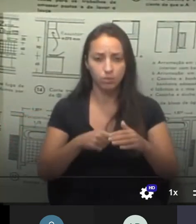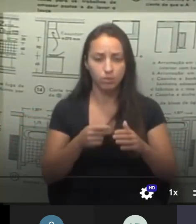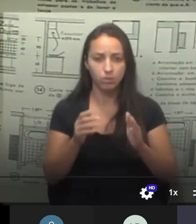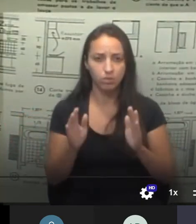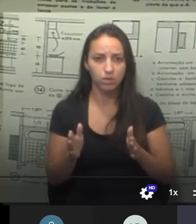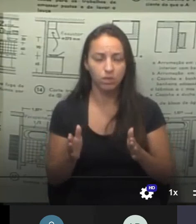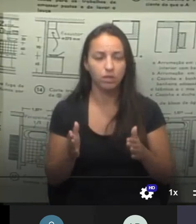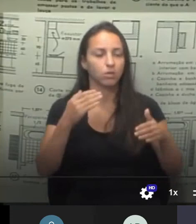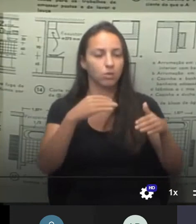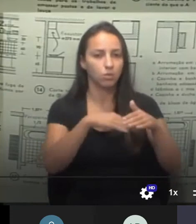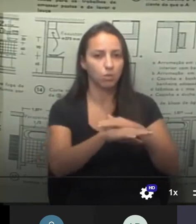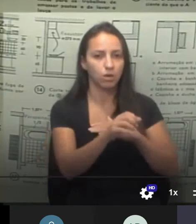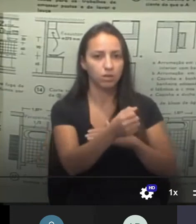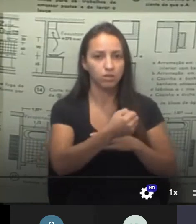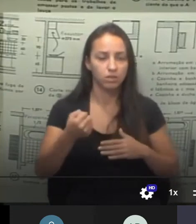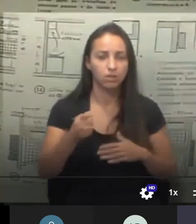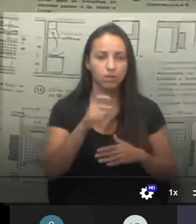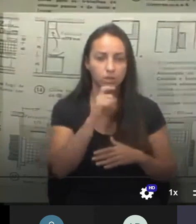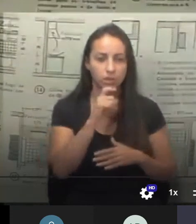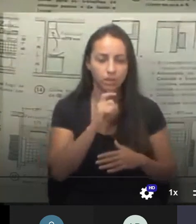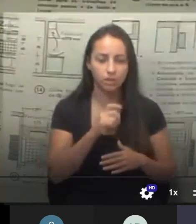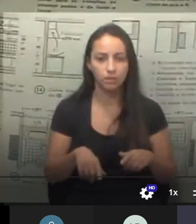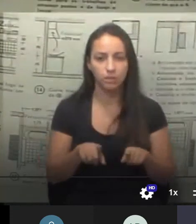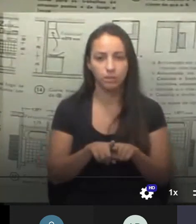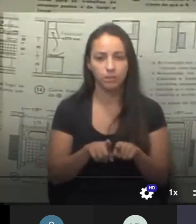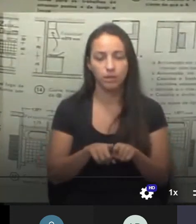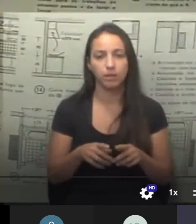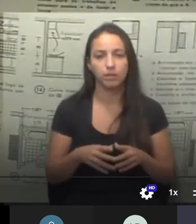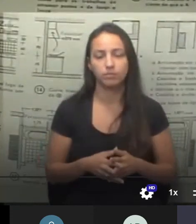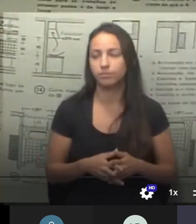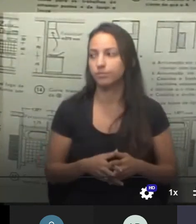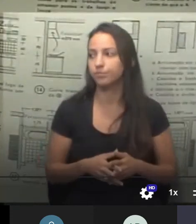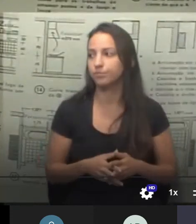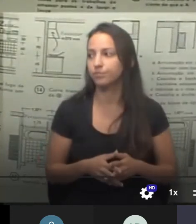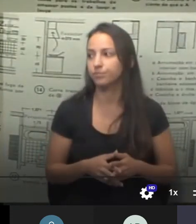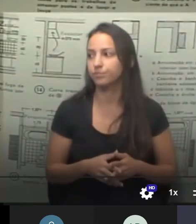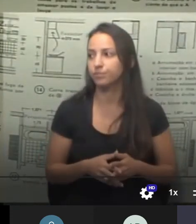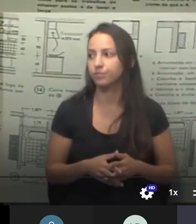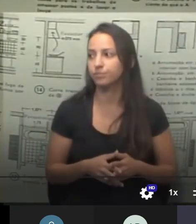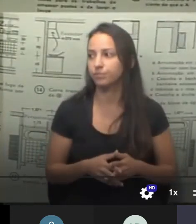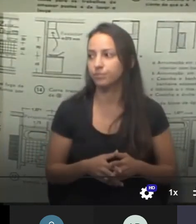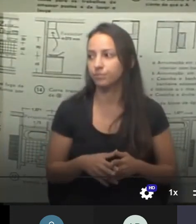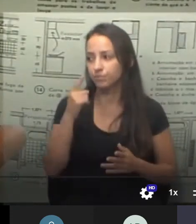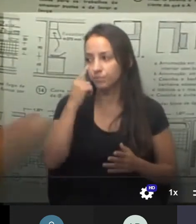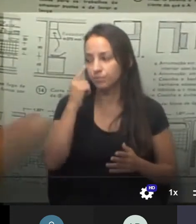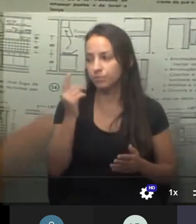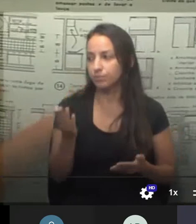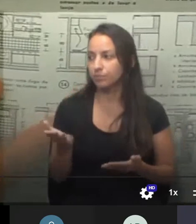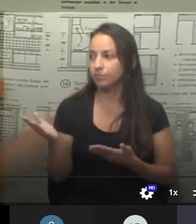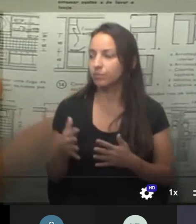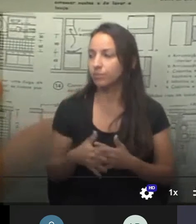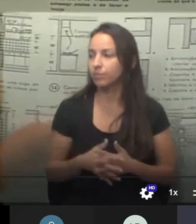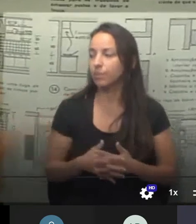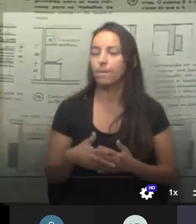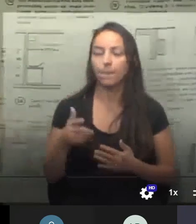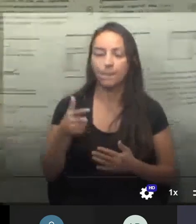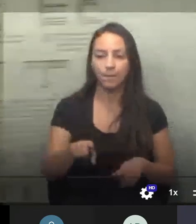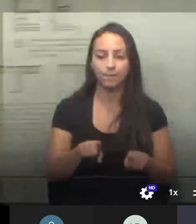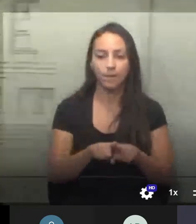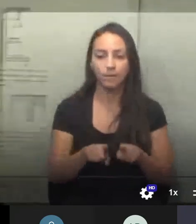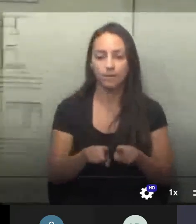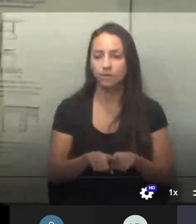a geladeira, tá? Então, tem tudo que está próximo. Veja que ele faz um triângulo aqui, tá certo? Além